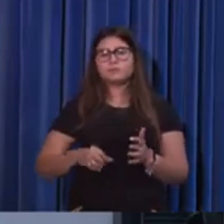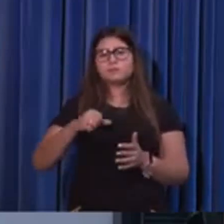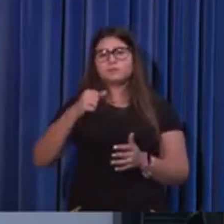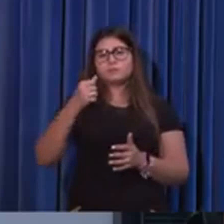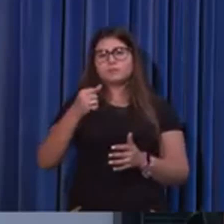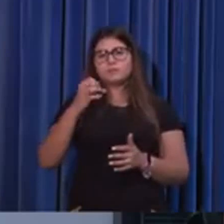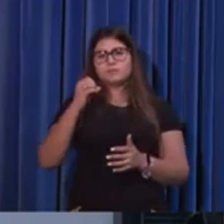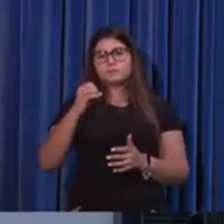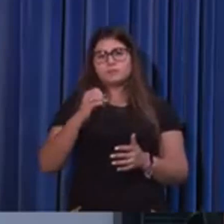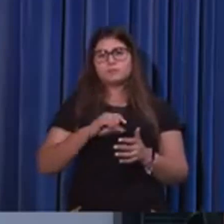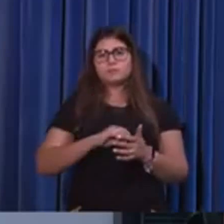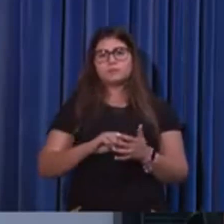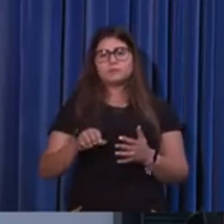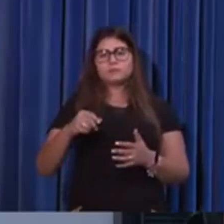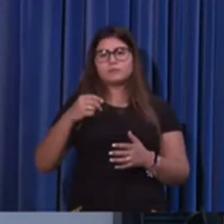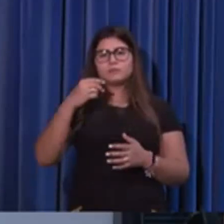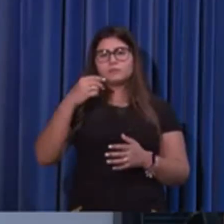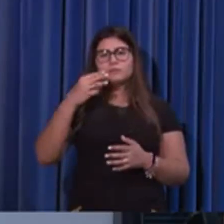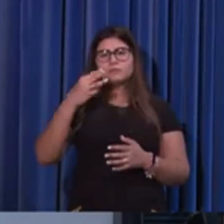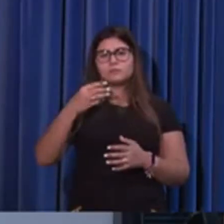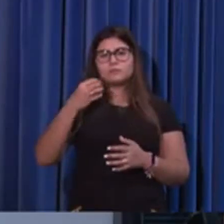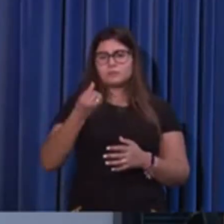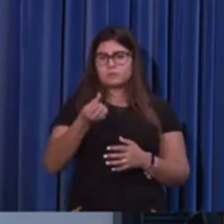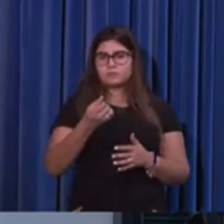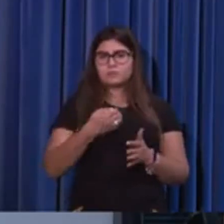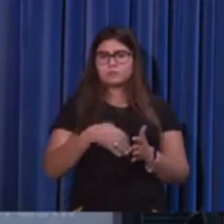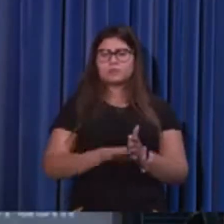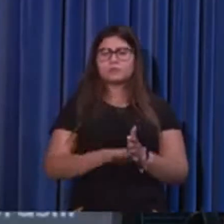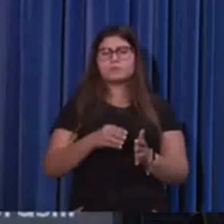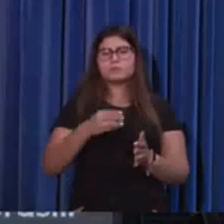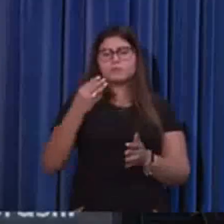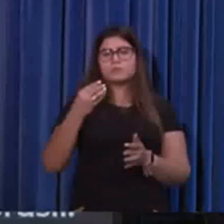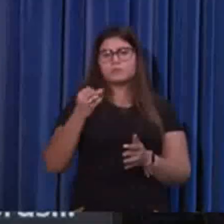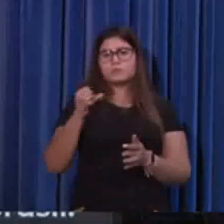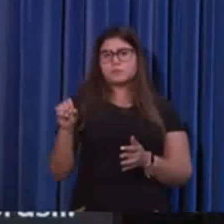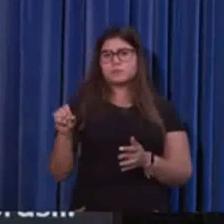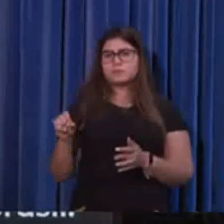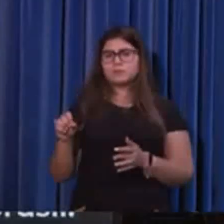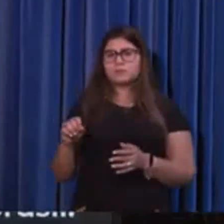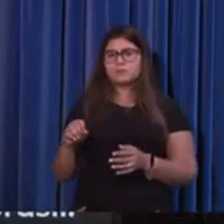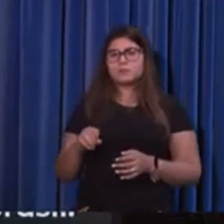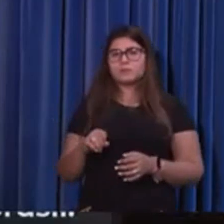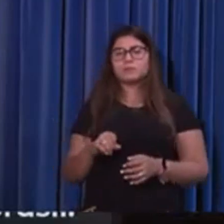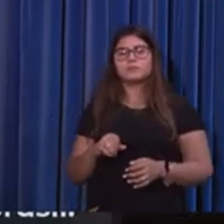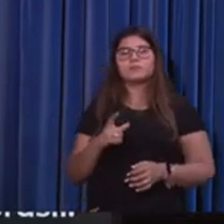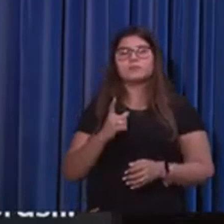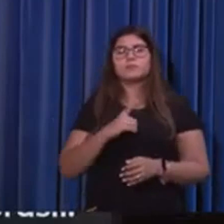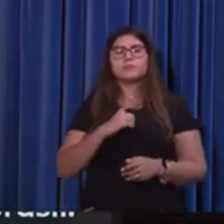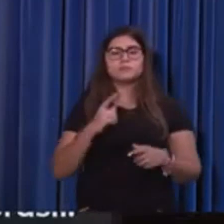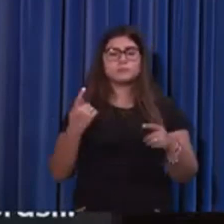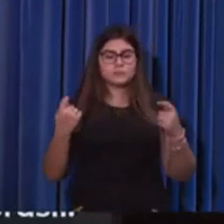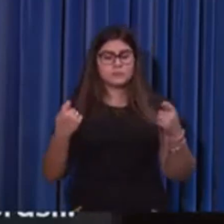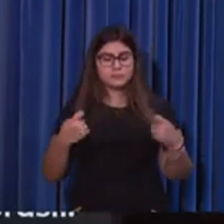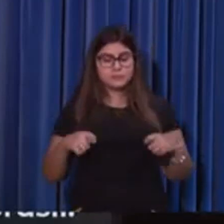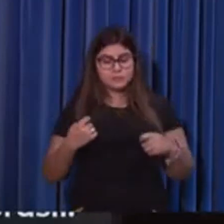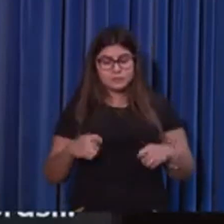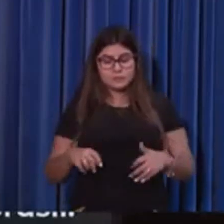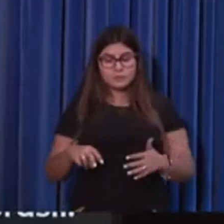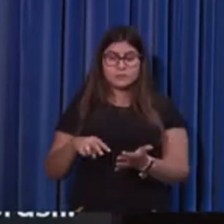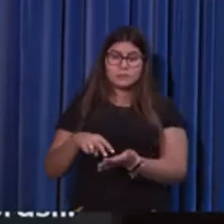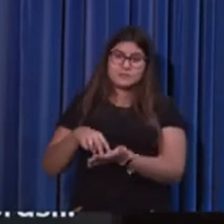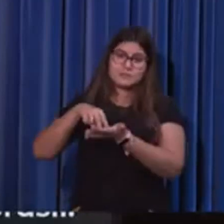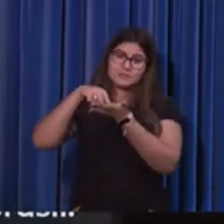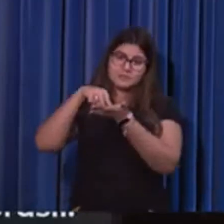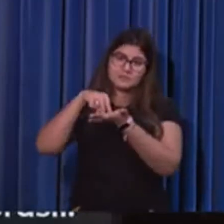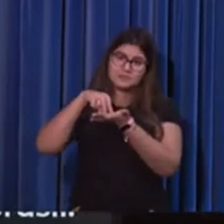39, diz assim: com efeito tendes necessidade de perseverança. Não sei se dá para colocar para